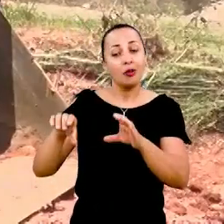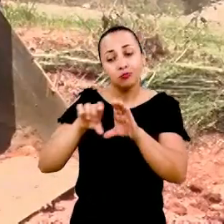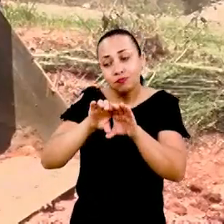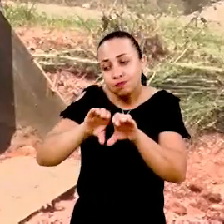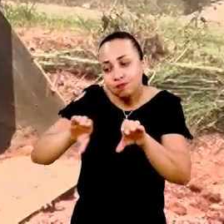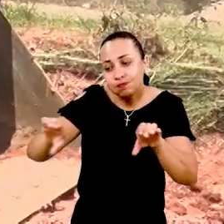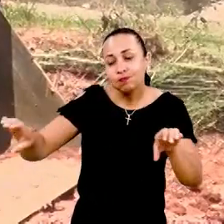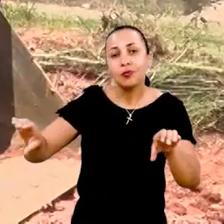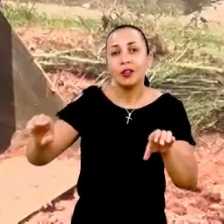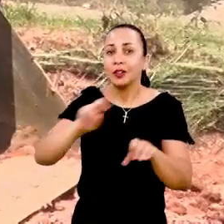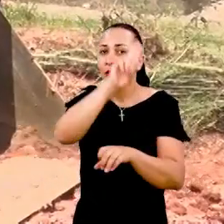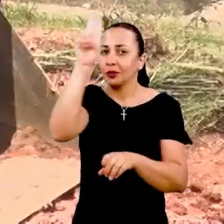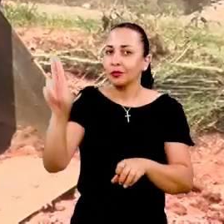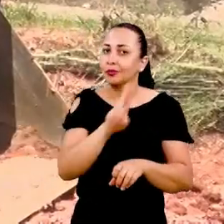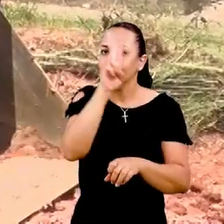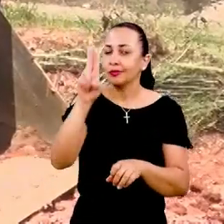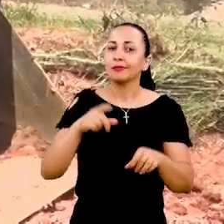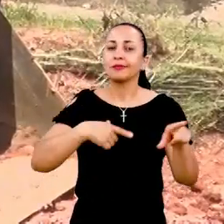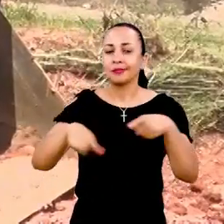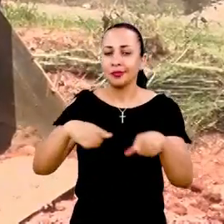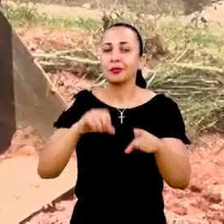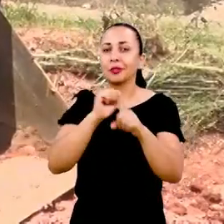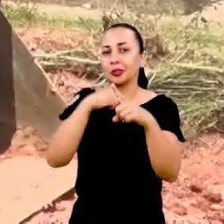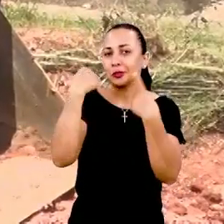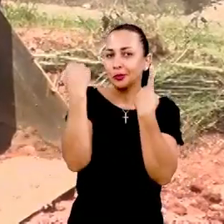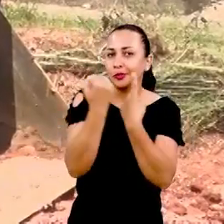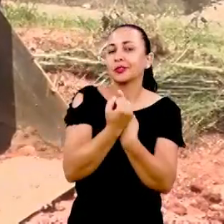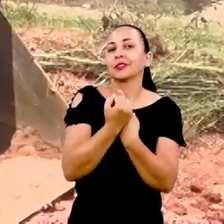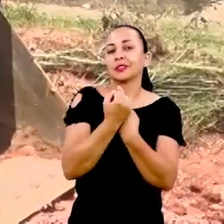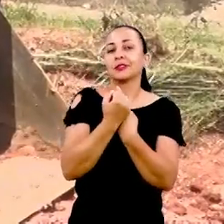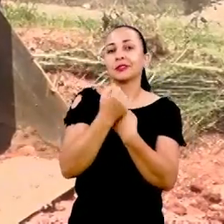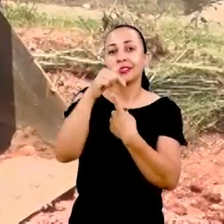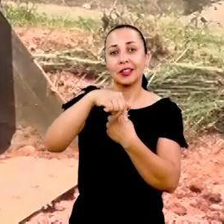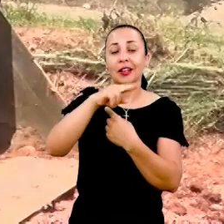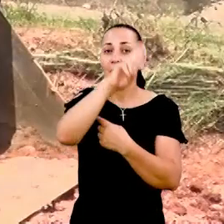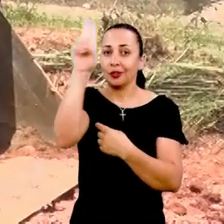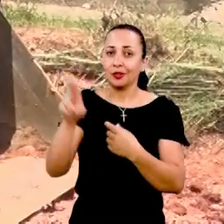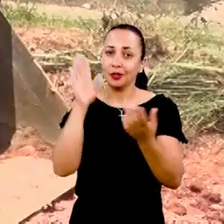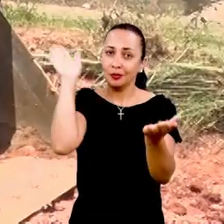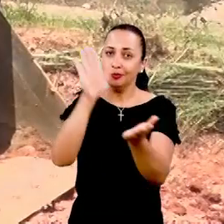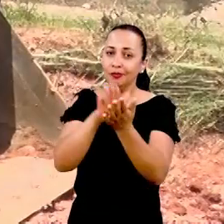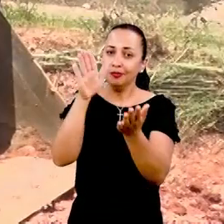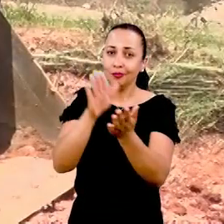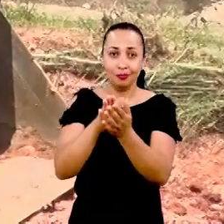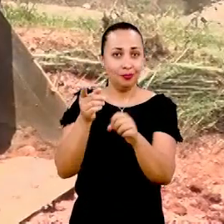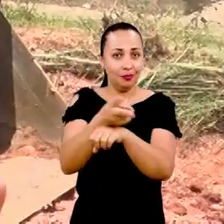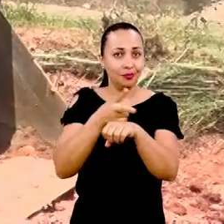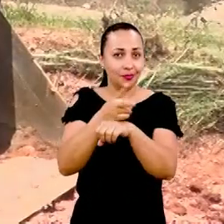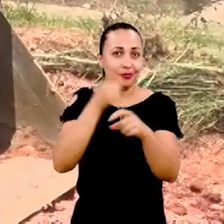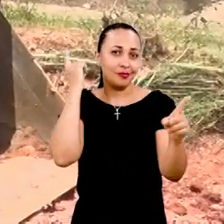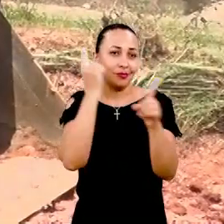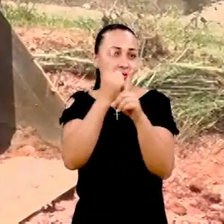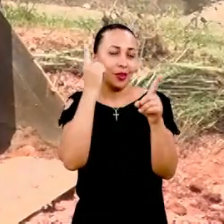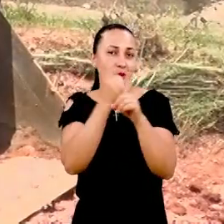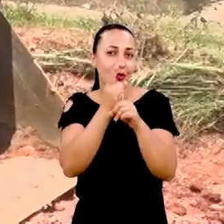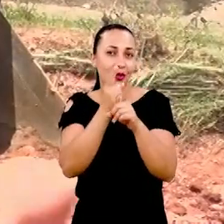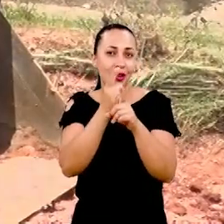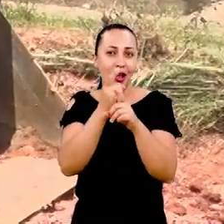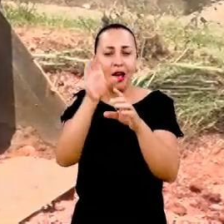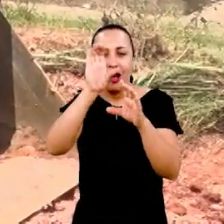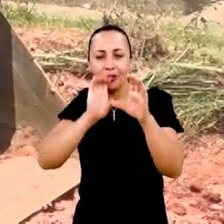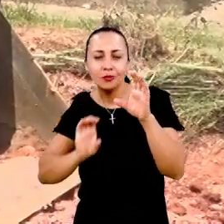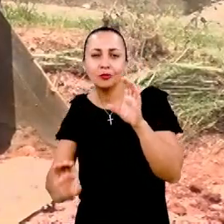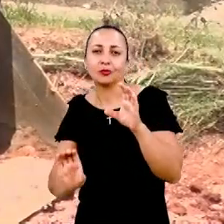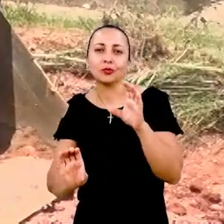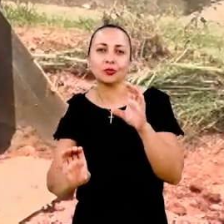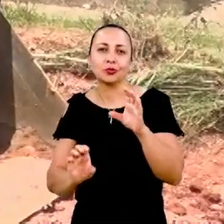água. Então é a universidade cumprindo a sua função social e, no caso da Universidade de Pernambuco, tentando atingir o